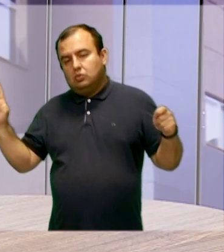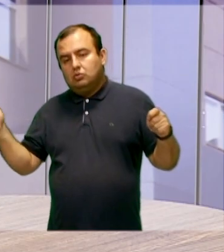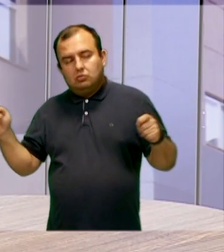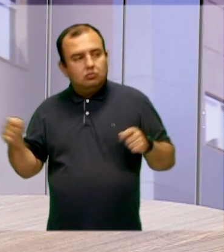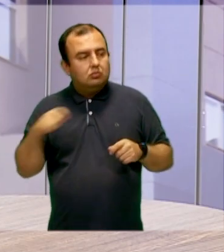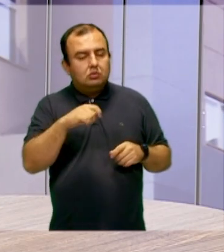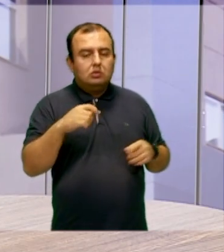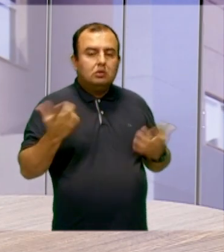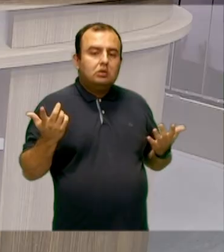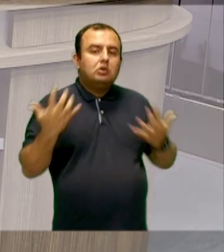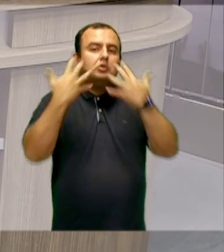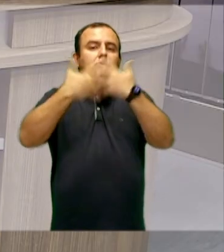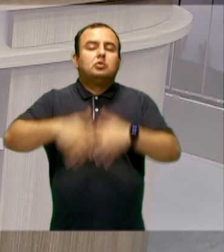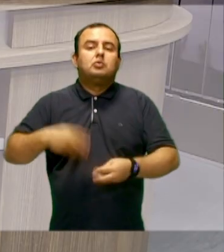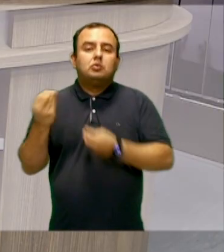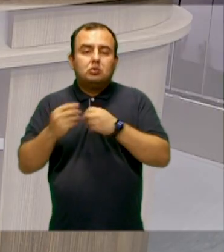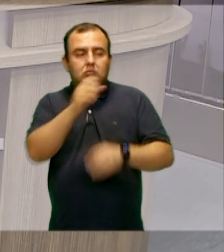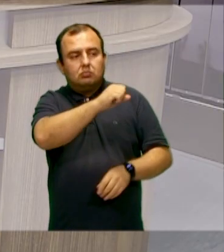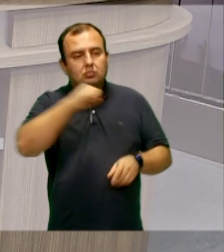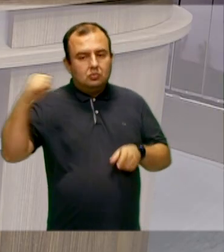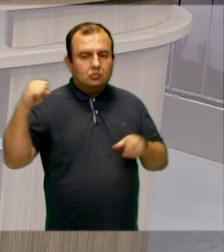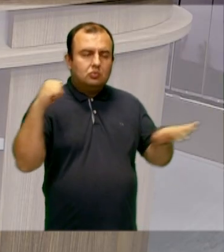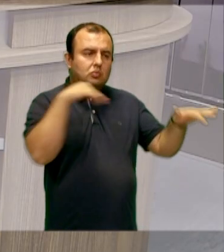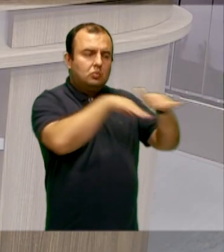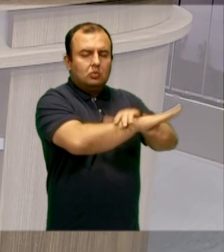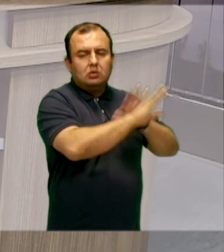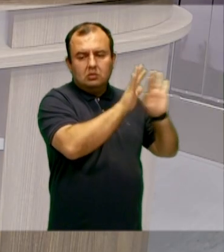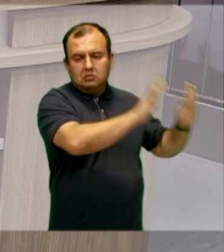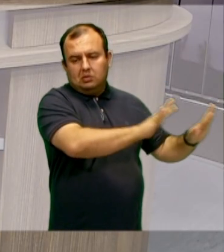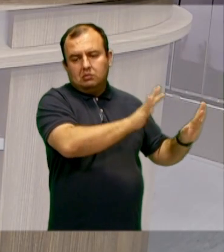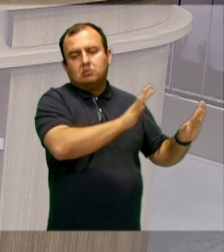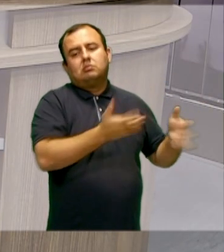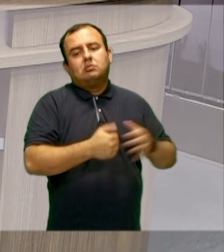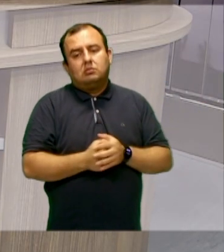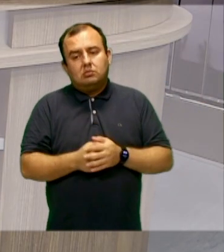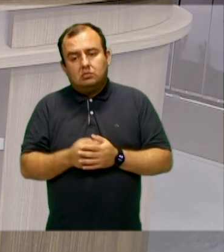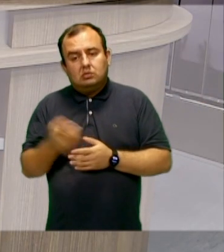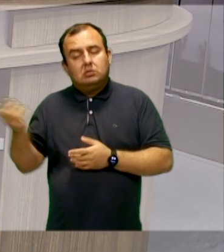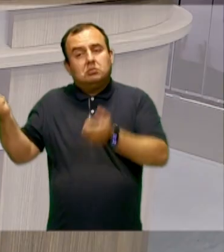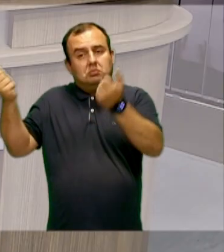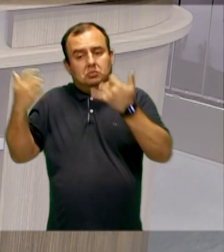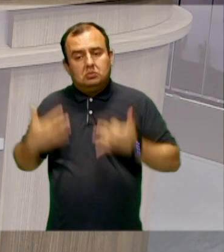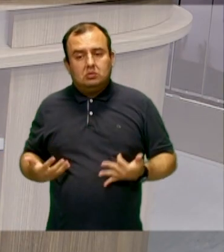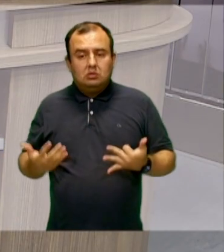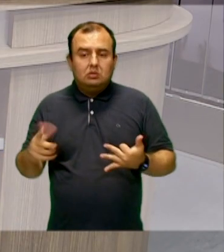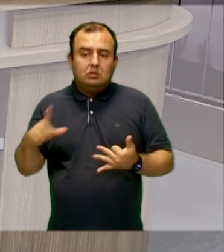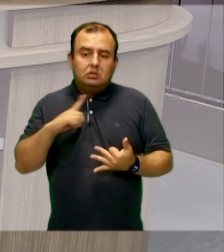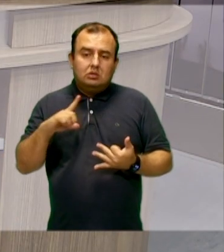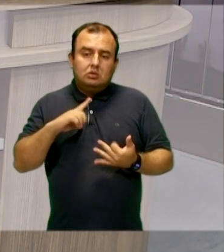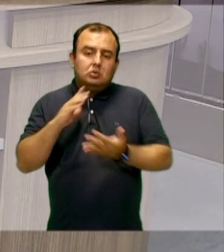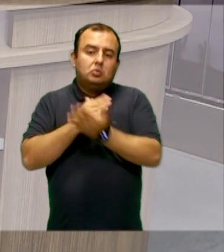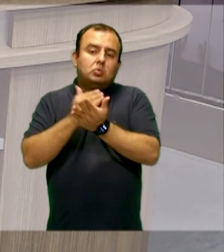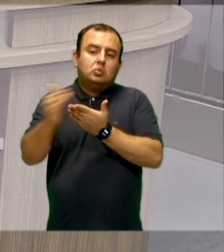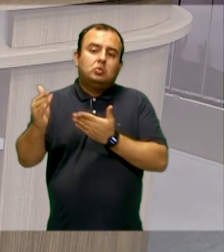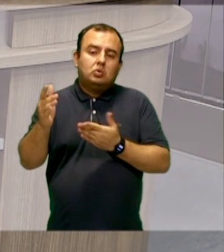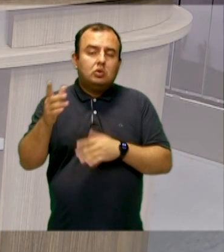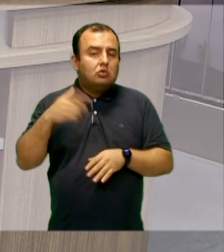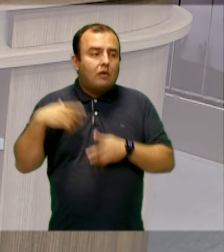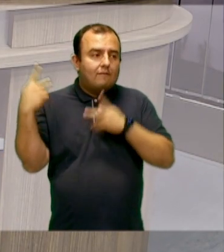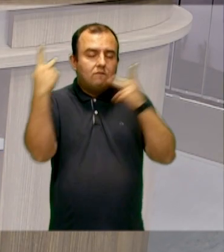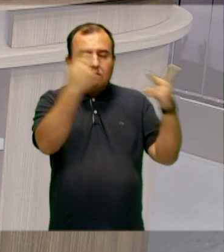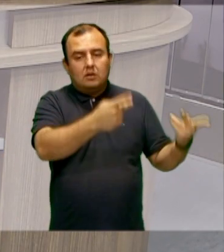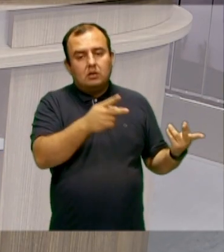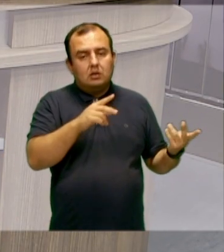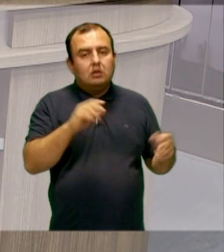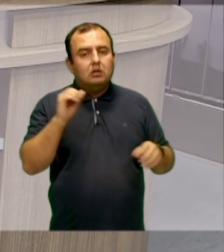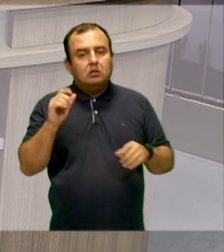E como é que funcionava? A pessoa abria a porta e colocava lá para dentro, né? Pelo menos esse é o discurso que a gente teve do início. A gente não chegou a visitar na